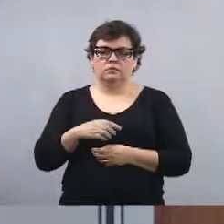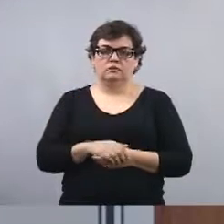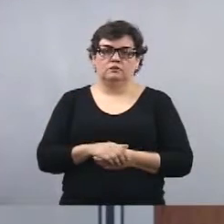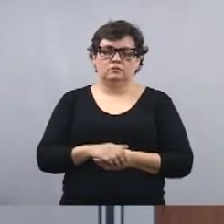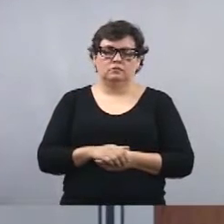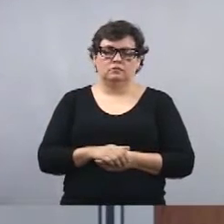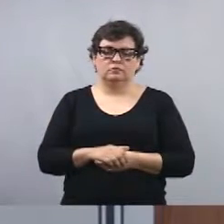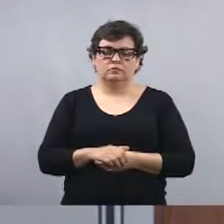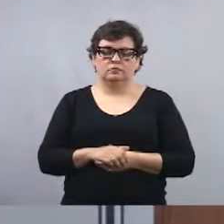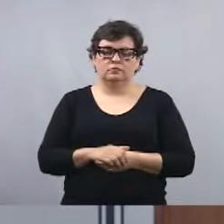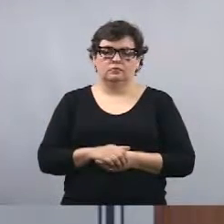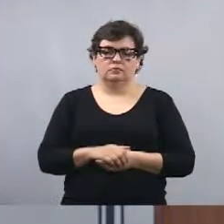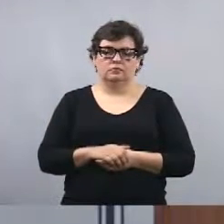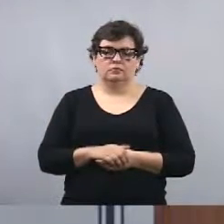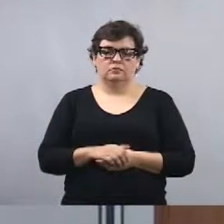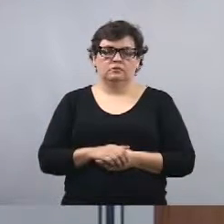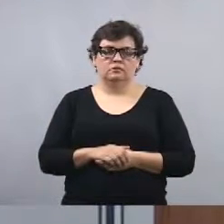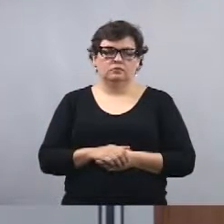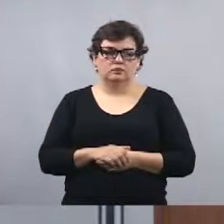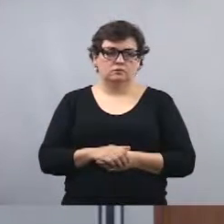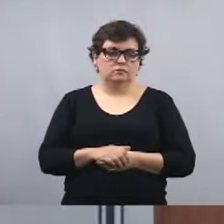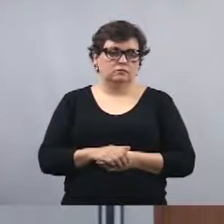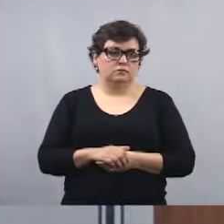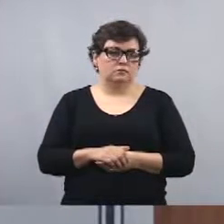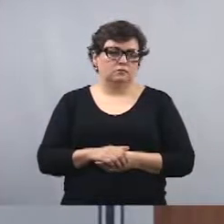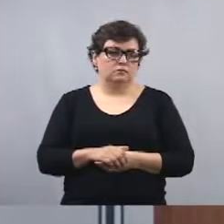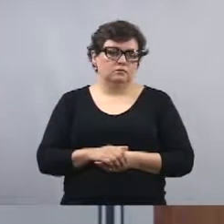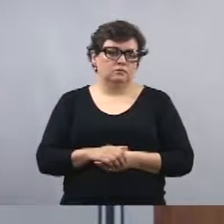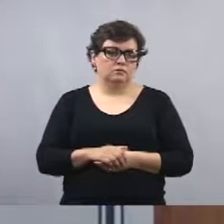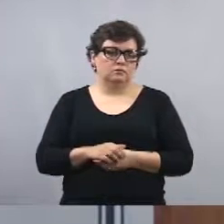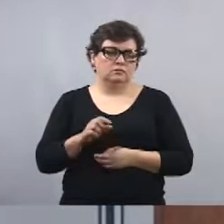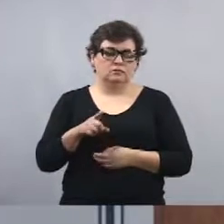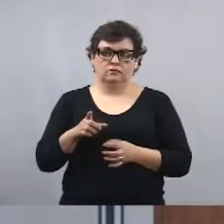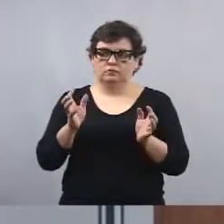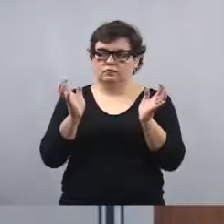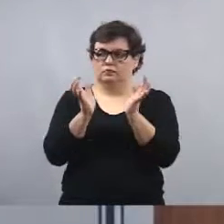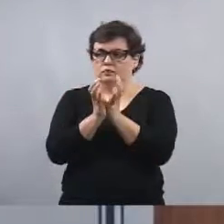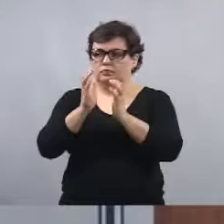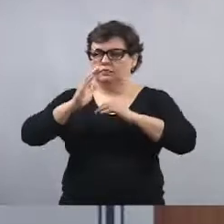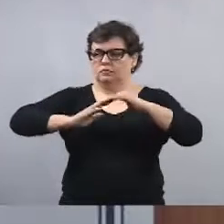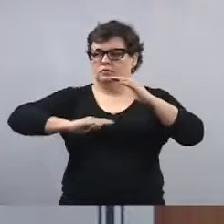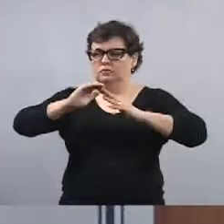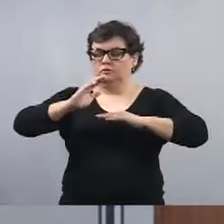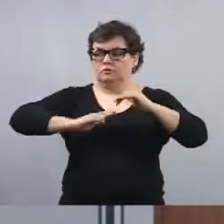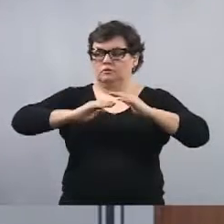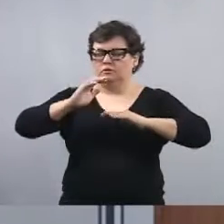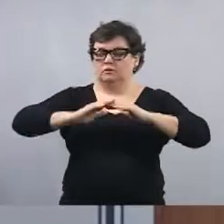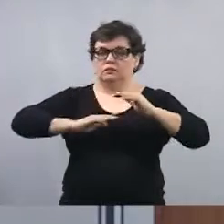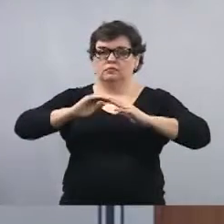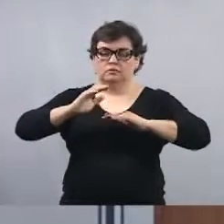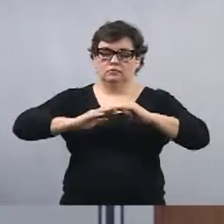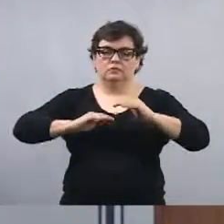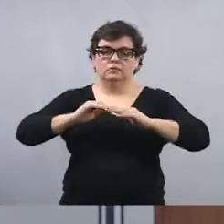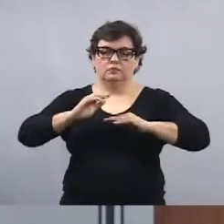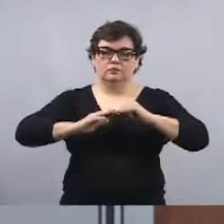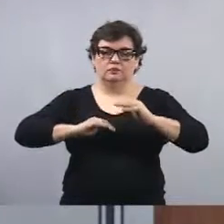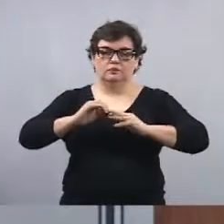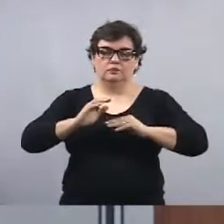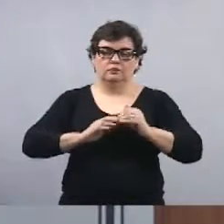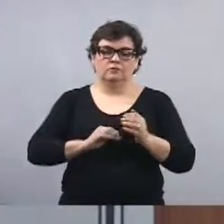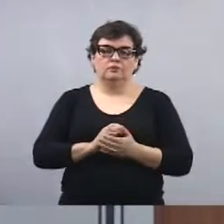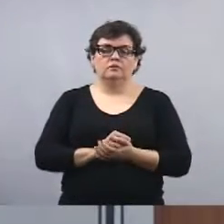sua extrema dor, na sua necessidade, e essa categoria que vem, ao longo do tempo,